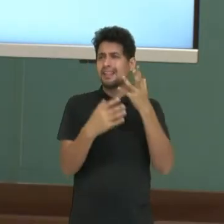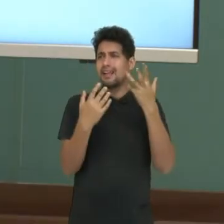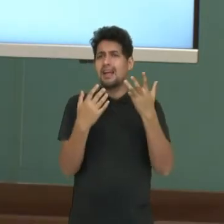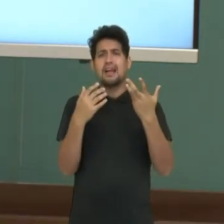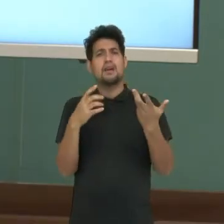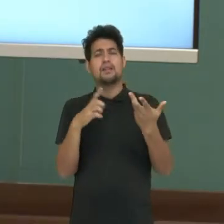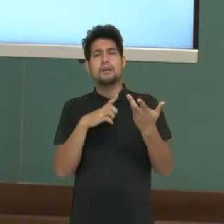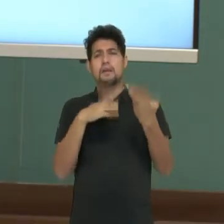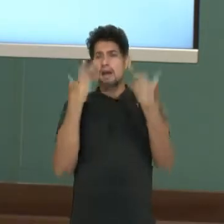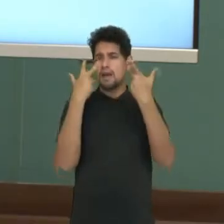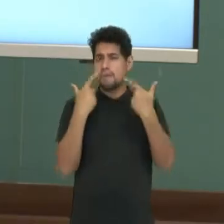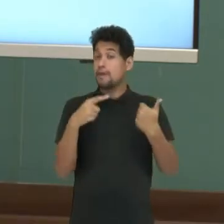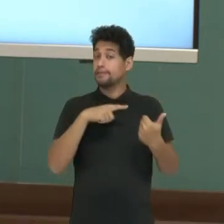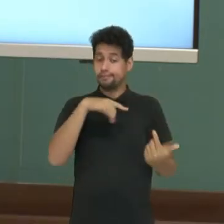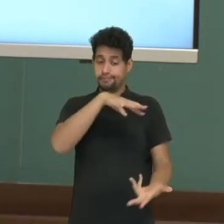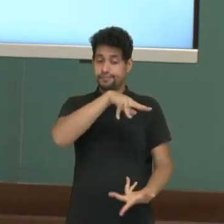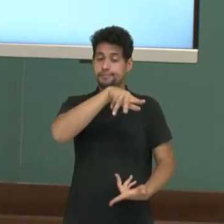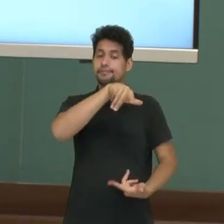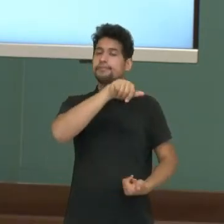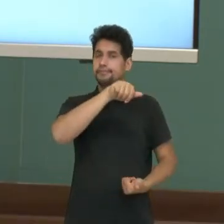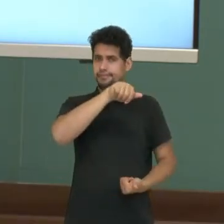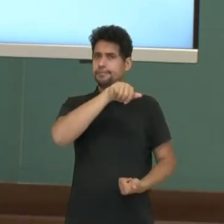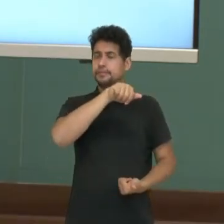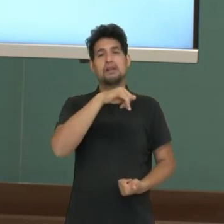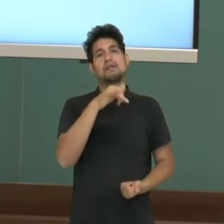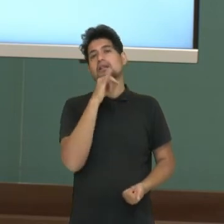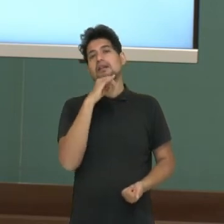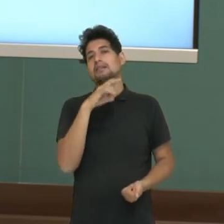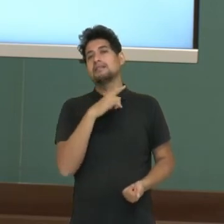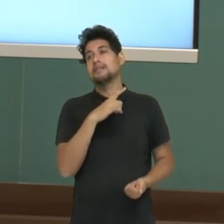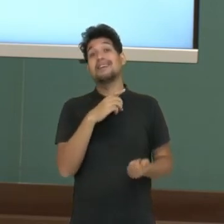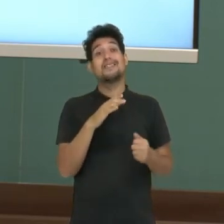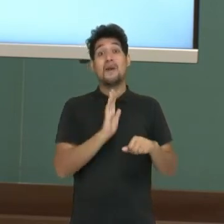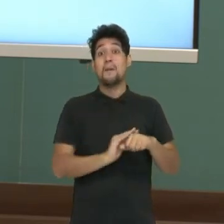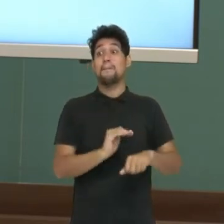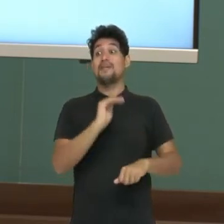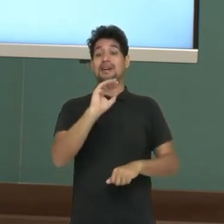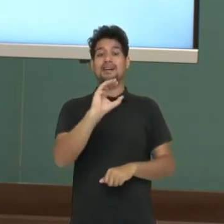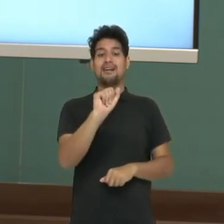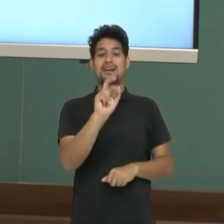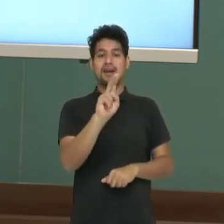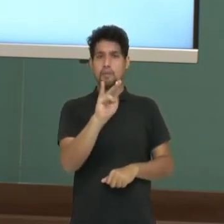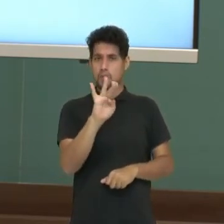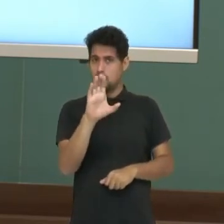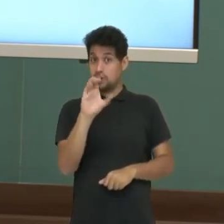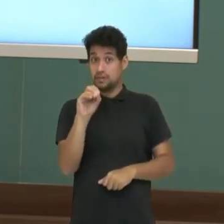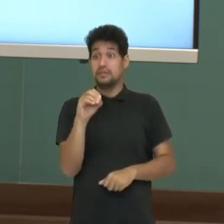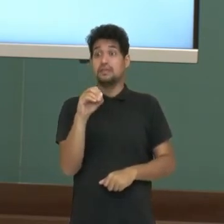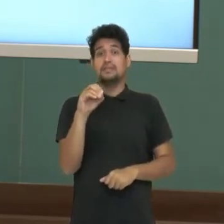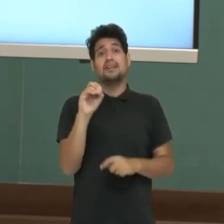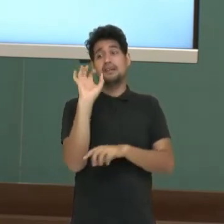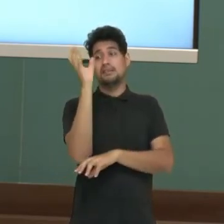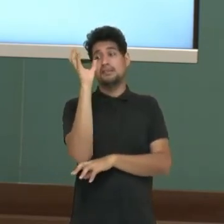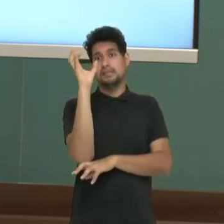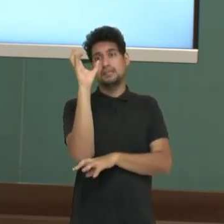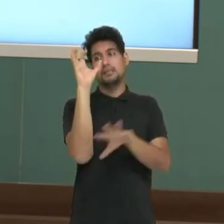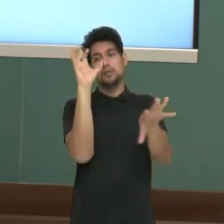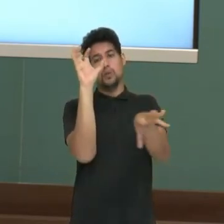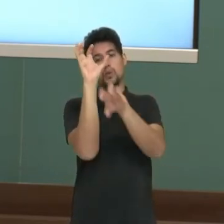que existem no planeta, tá bom? Se tiver, por exemplo, mais dióxido de carbono na atmosfera, as plantas podem se